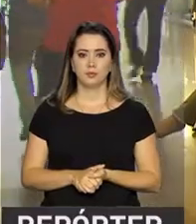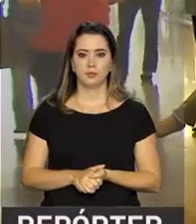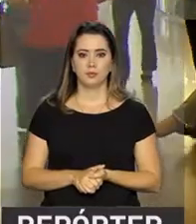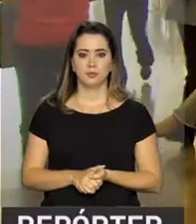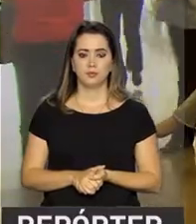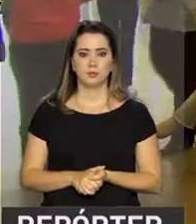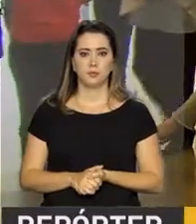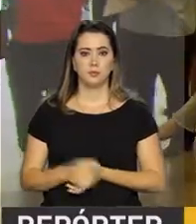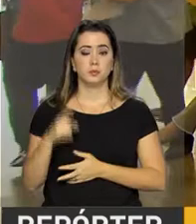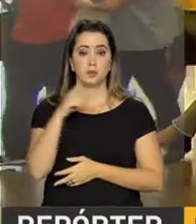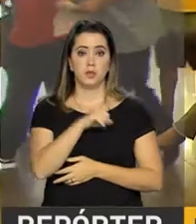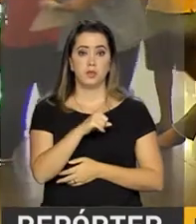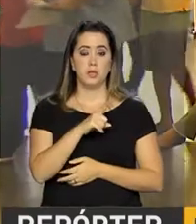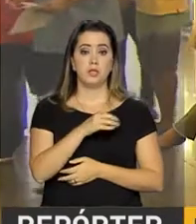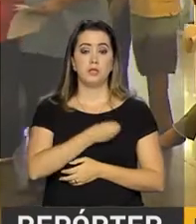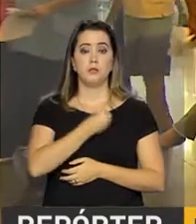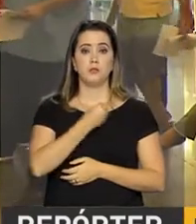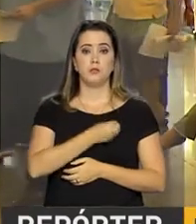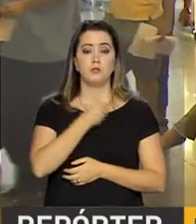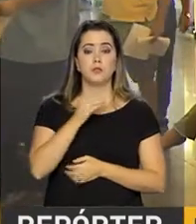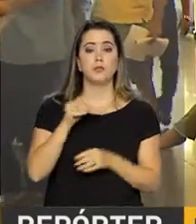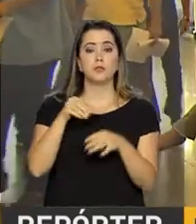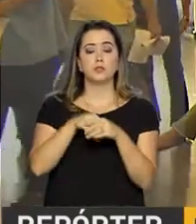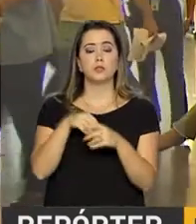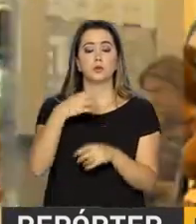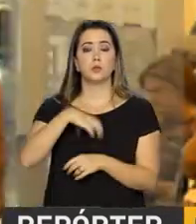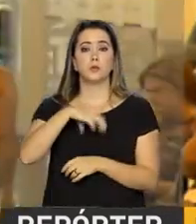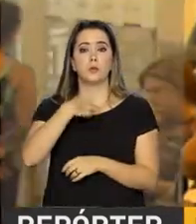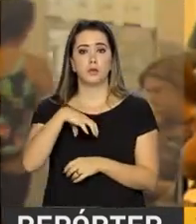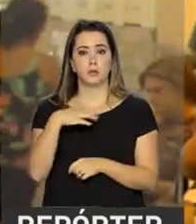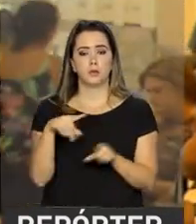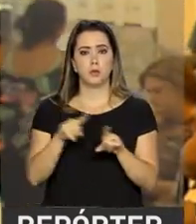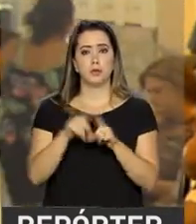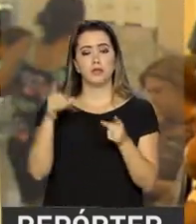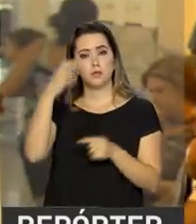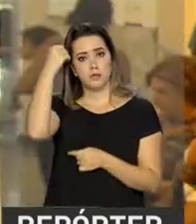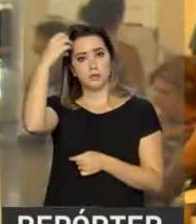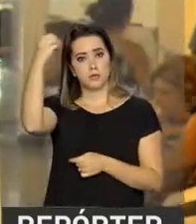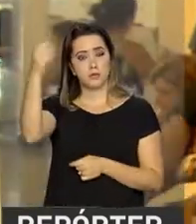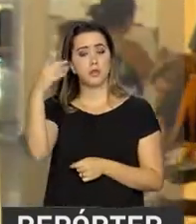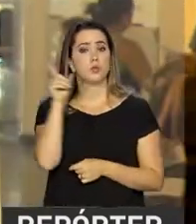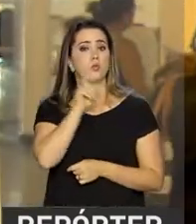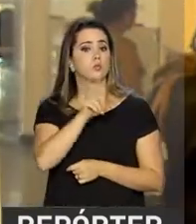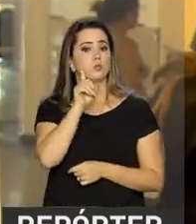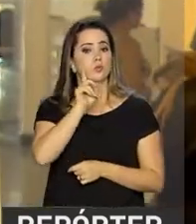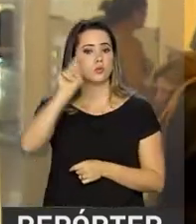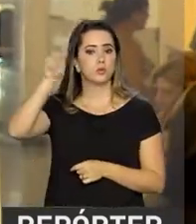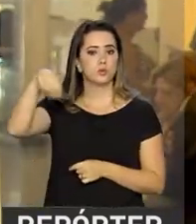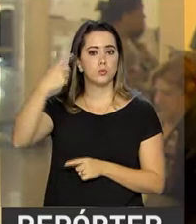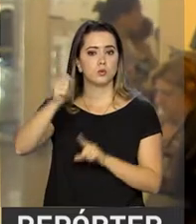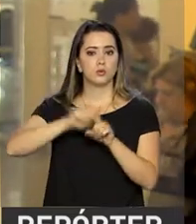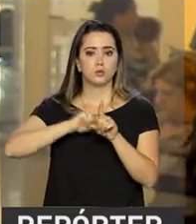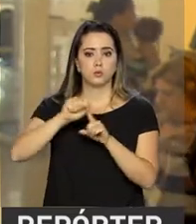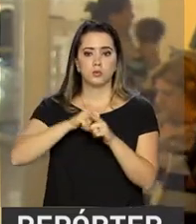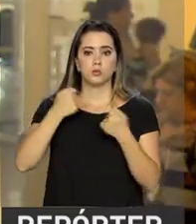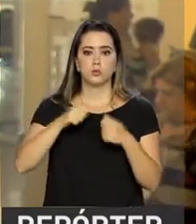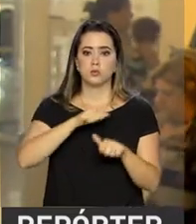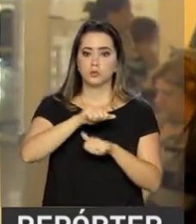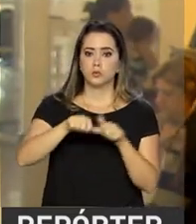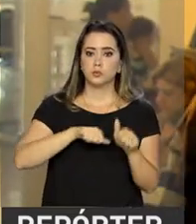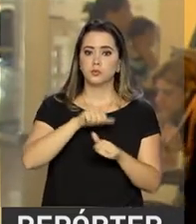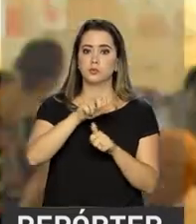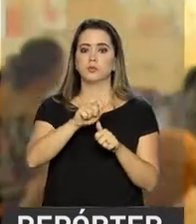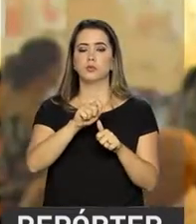rodrigo marim jaborandi interior da bahia vai viajar para os estados unidos no próximo mês e precisou renovar o